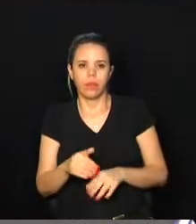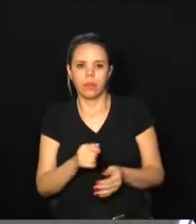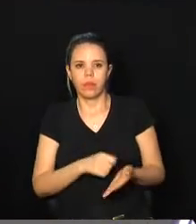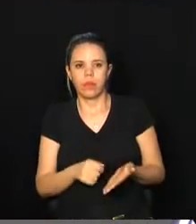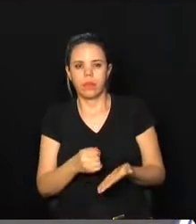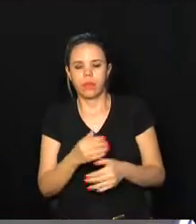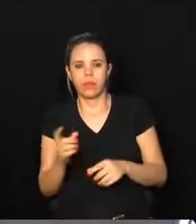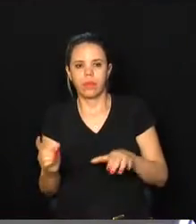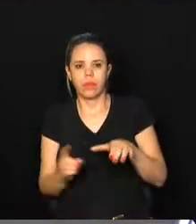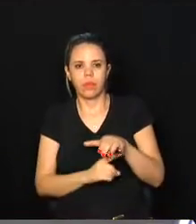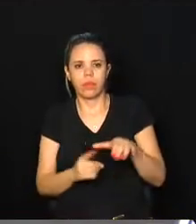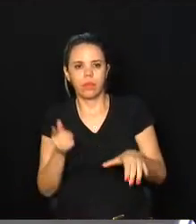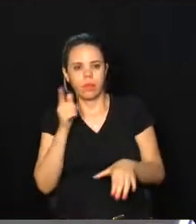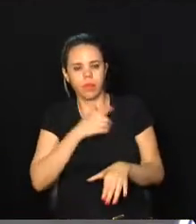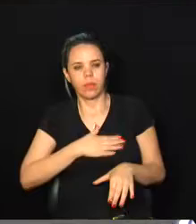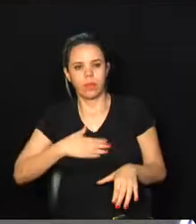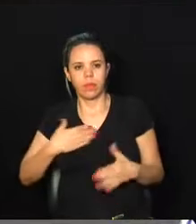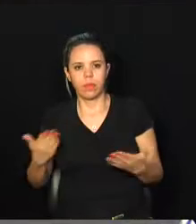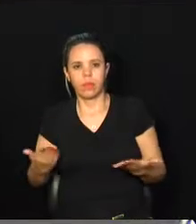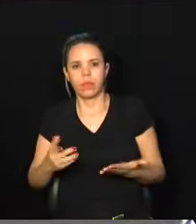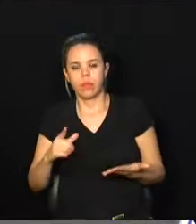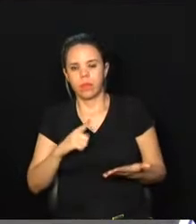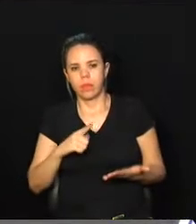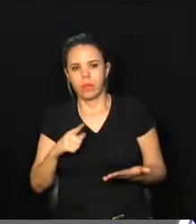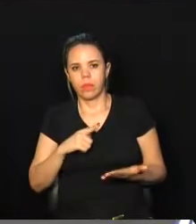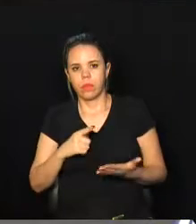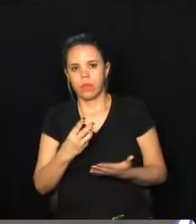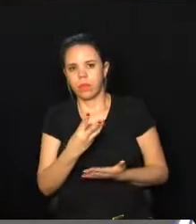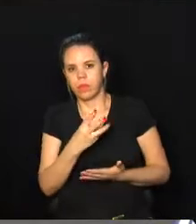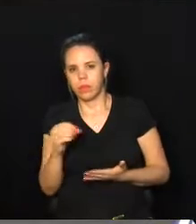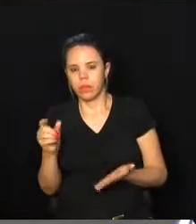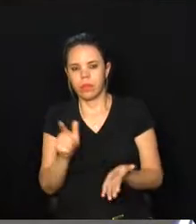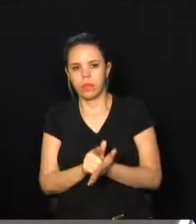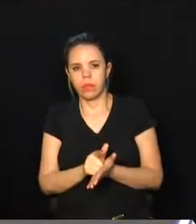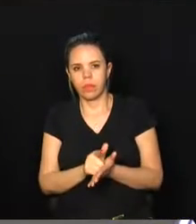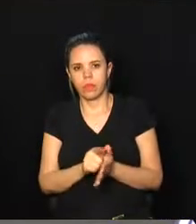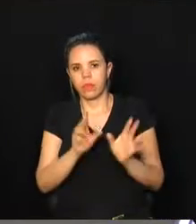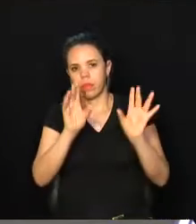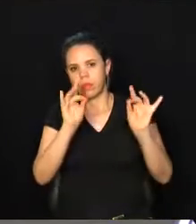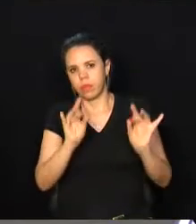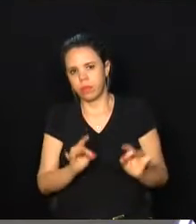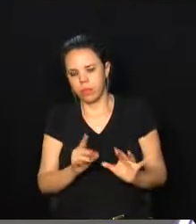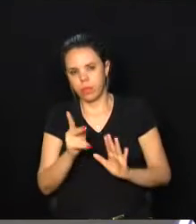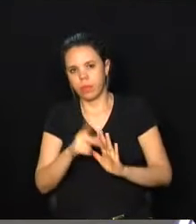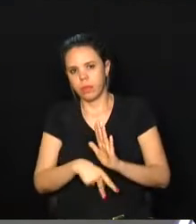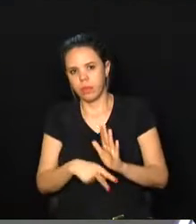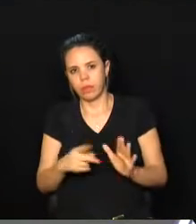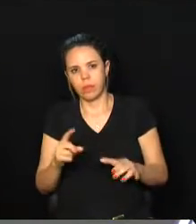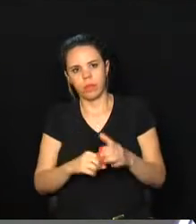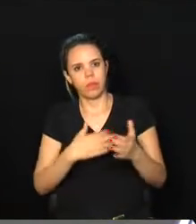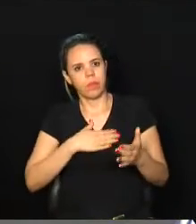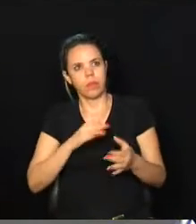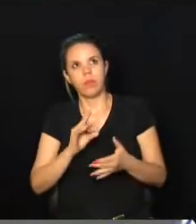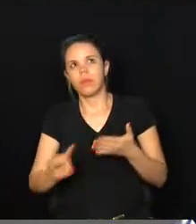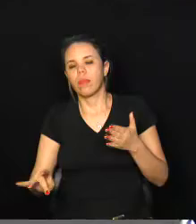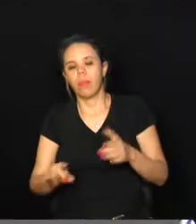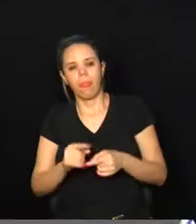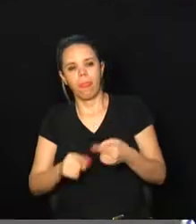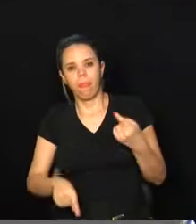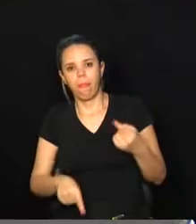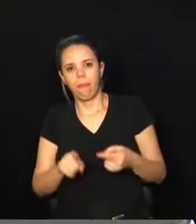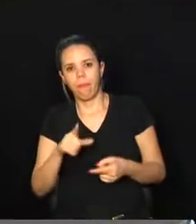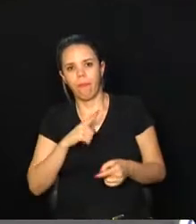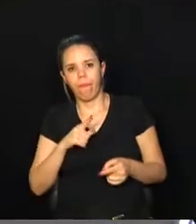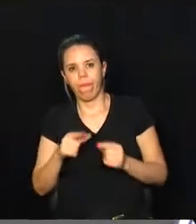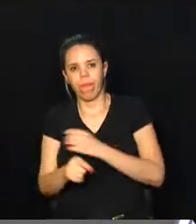estava satisfeito. Hoje você tem 30 folhas de detalhamento de projeto, o cliente não está satisfeito. Se você